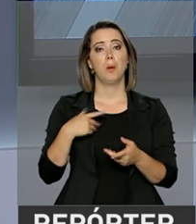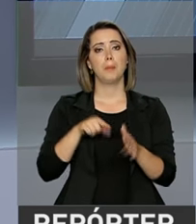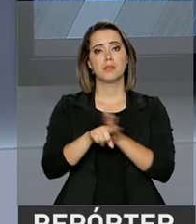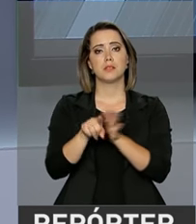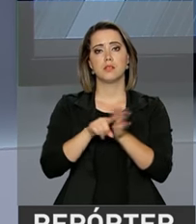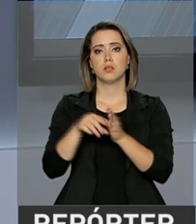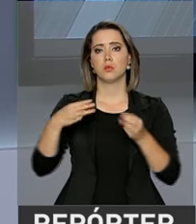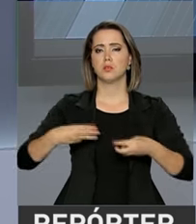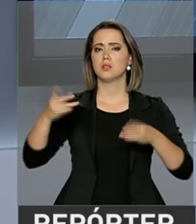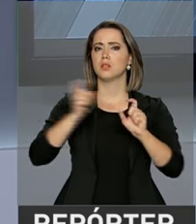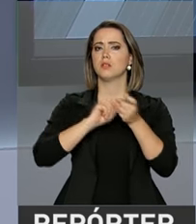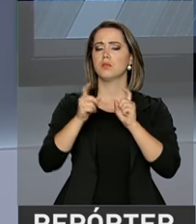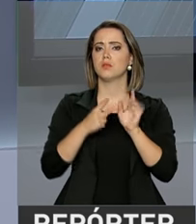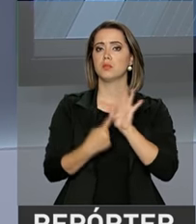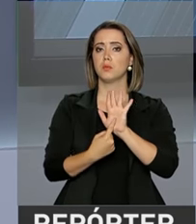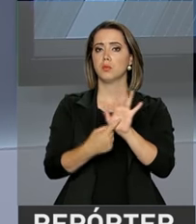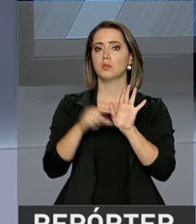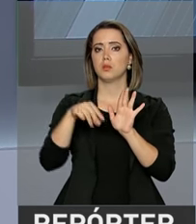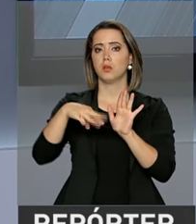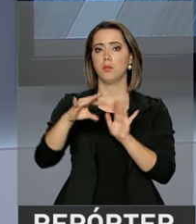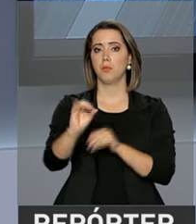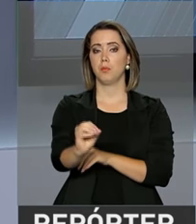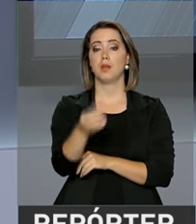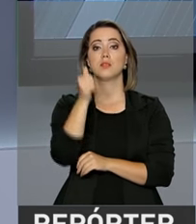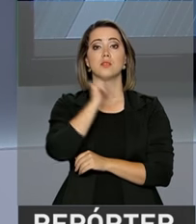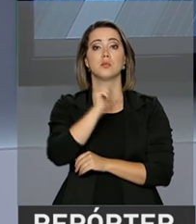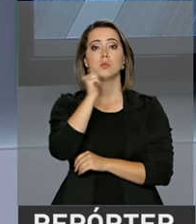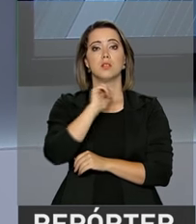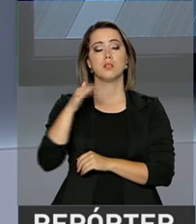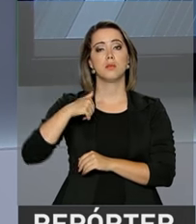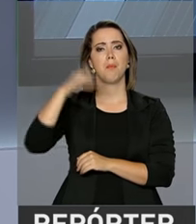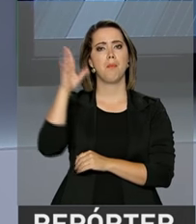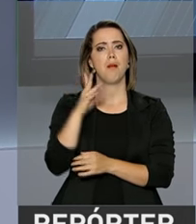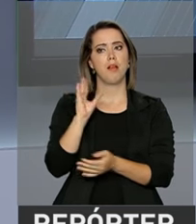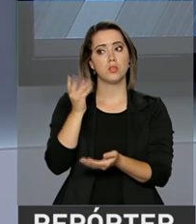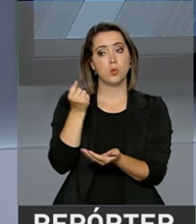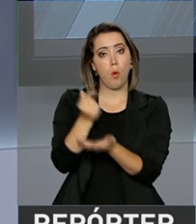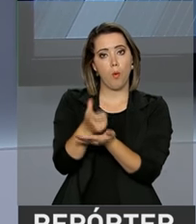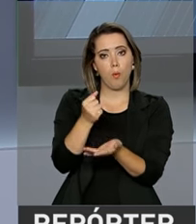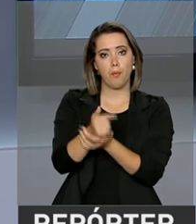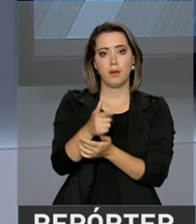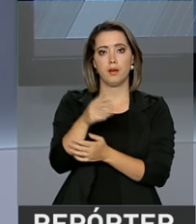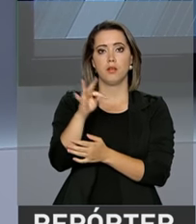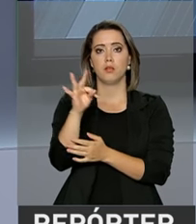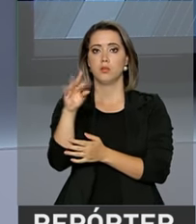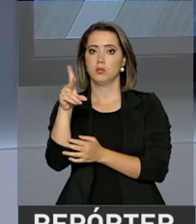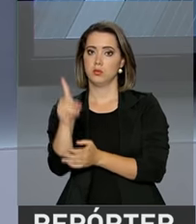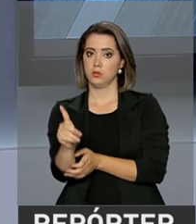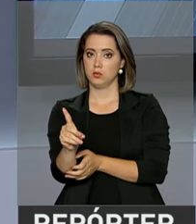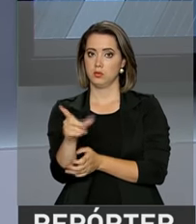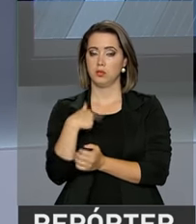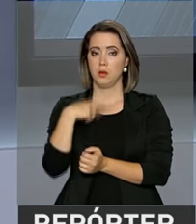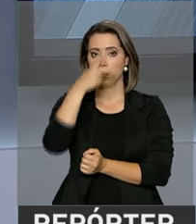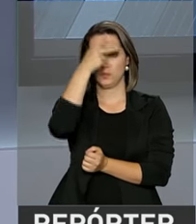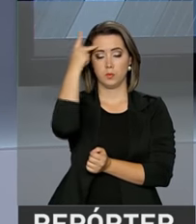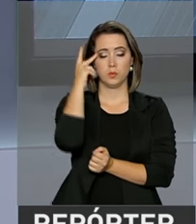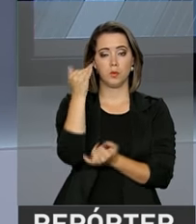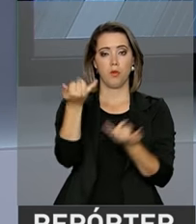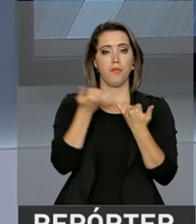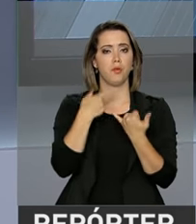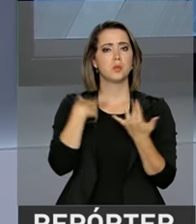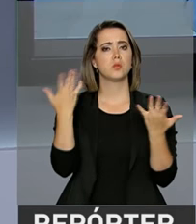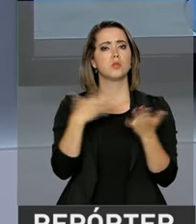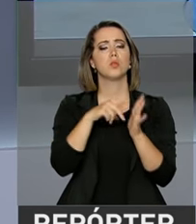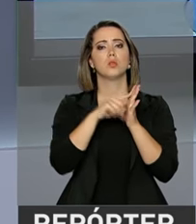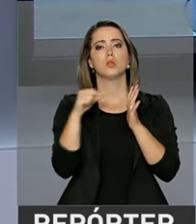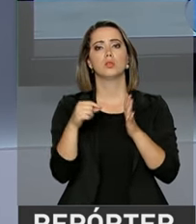da Fazenda aponta que em março as mulheres foram as maiores investidoras em tesouro direto. Quem nos dá mais informações ao